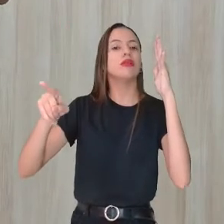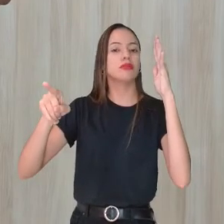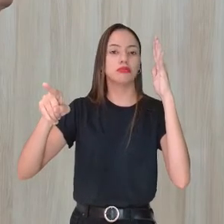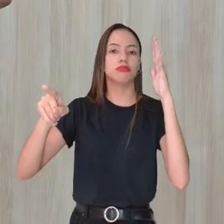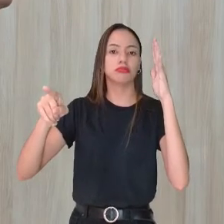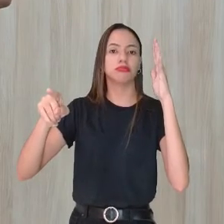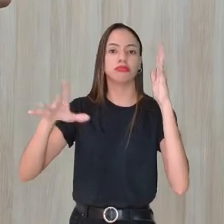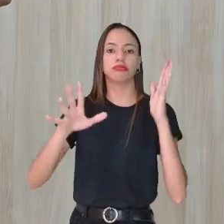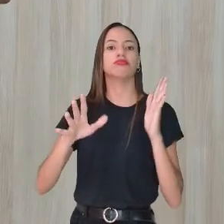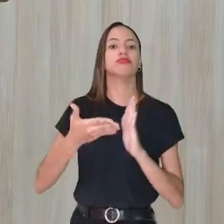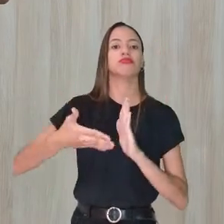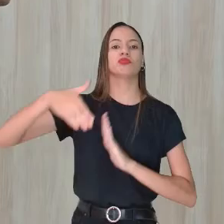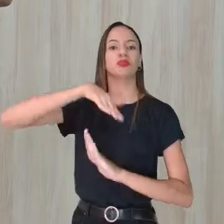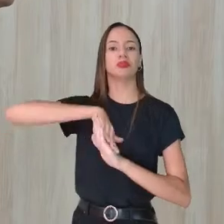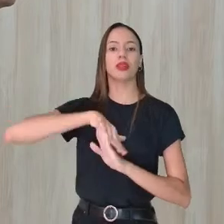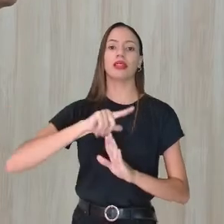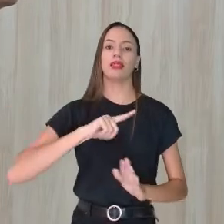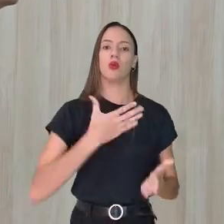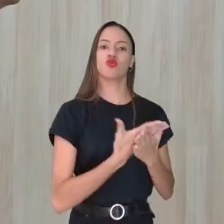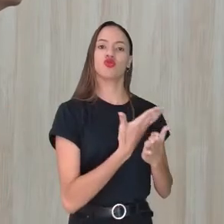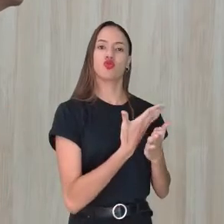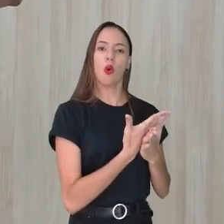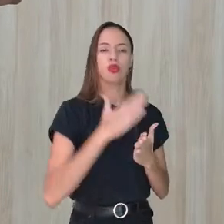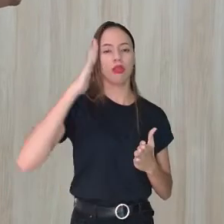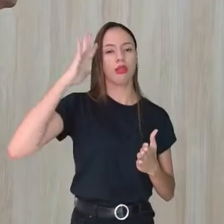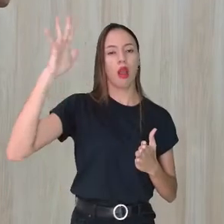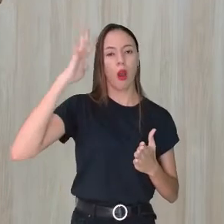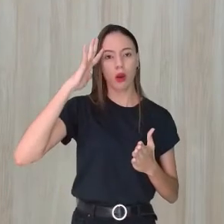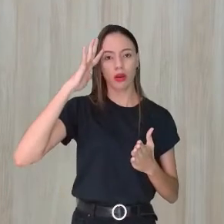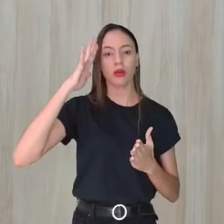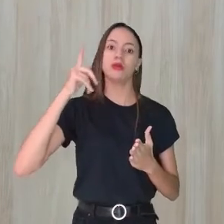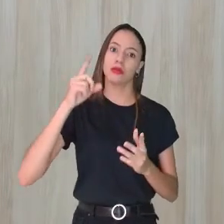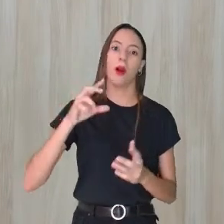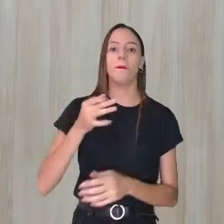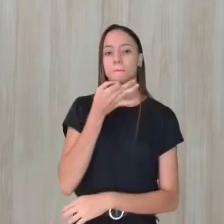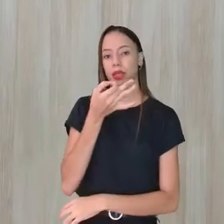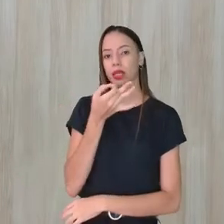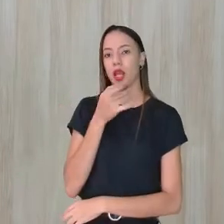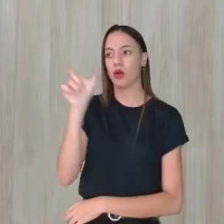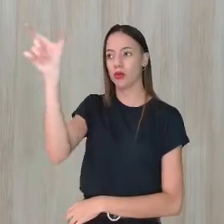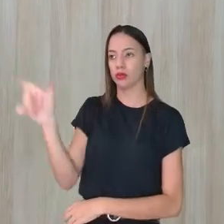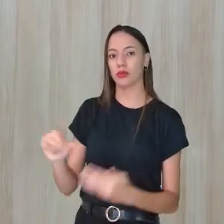suas teorias que definem isso. Então essa é a opinião de Russell.